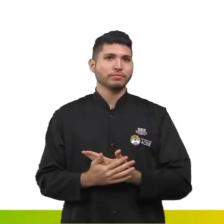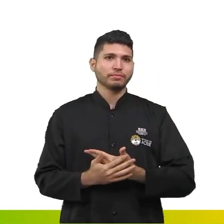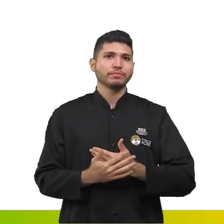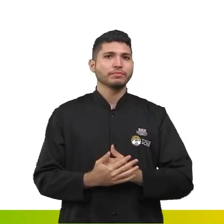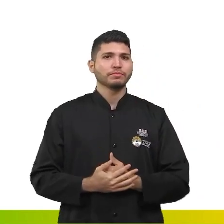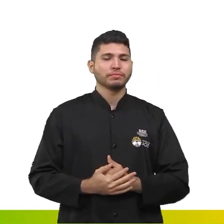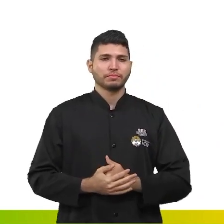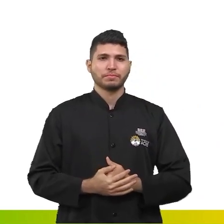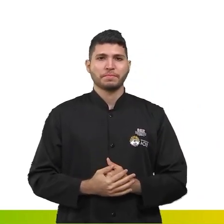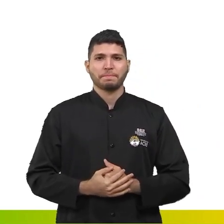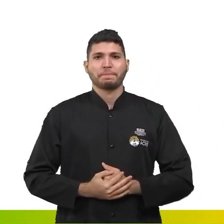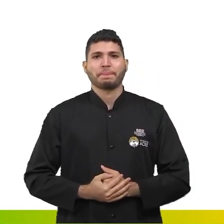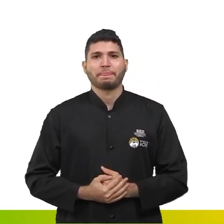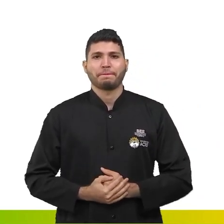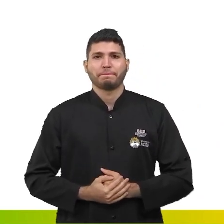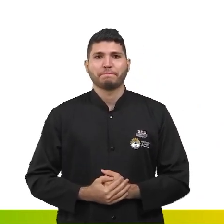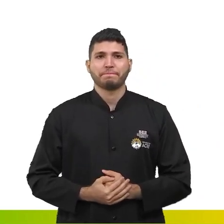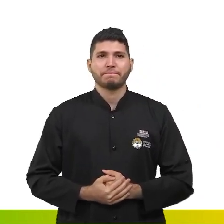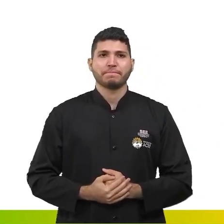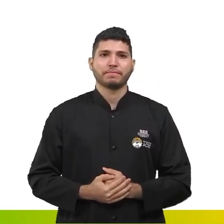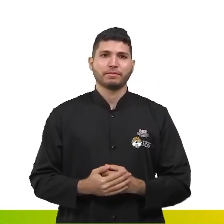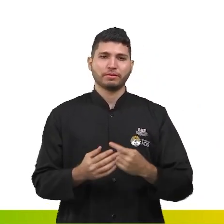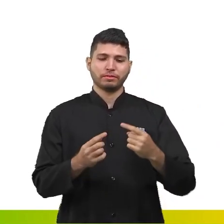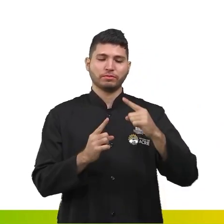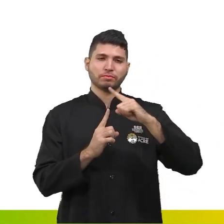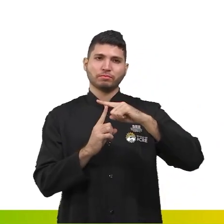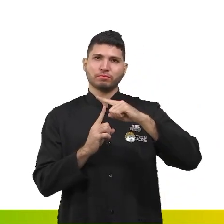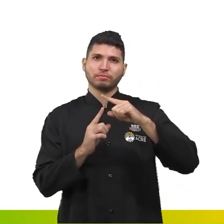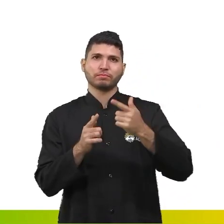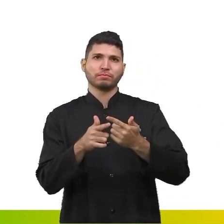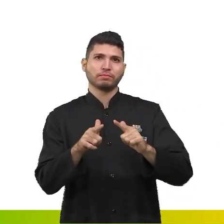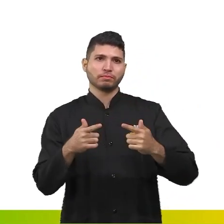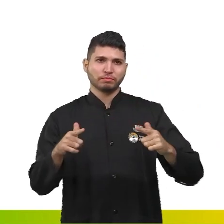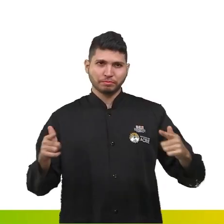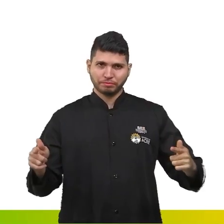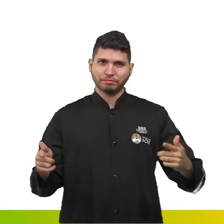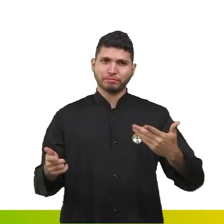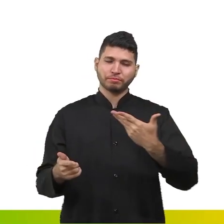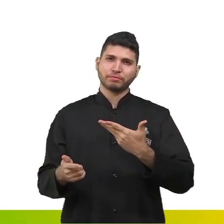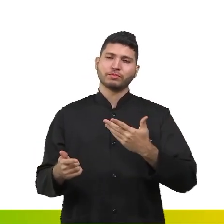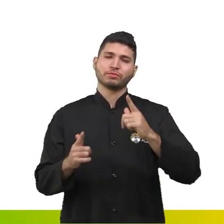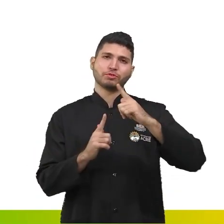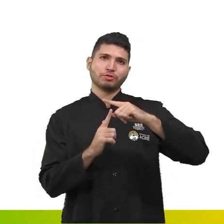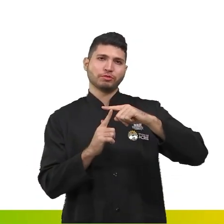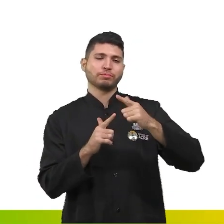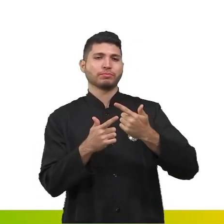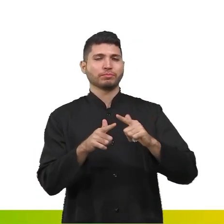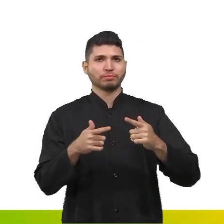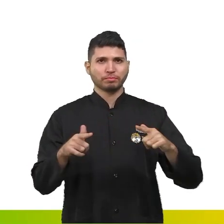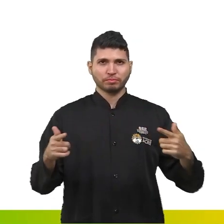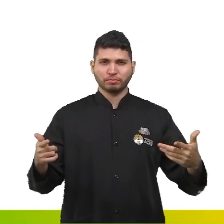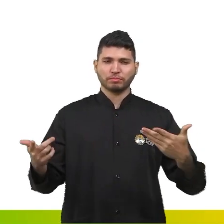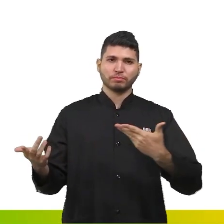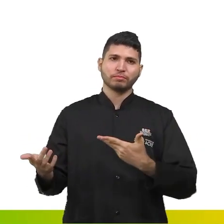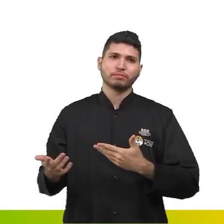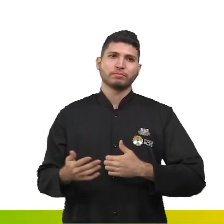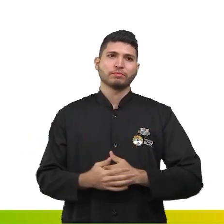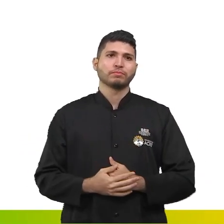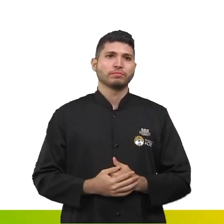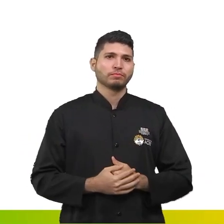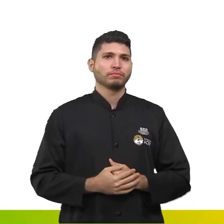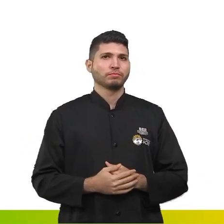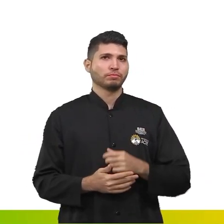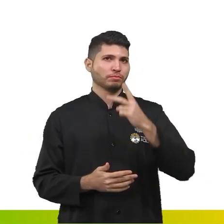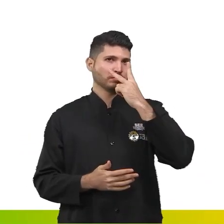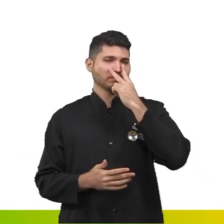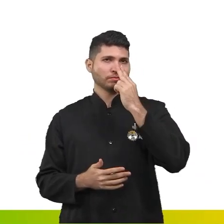Aí, pessoal, está as categorias gramaticais, ou classe gramaticale, como se diz na língua espanhola. Semelhante à